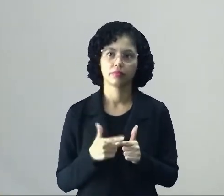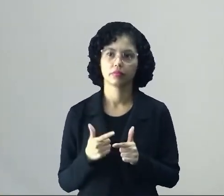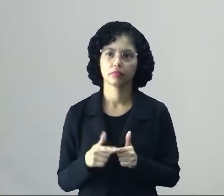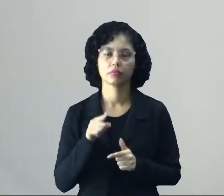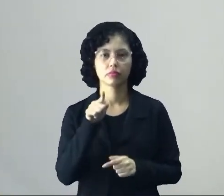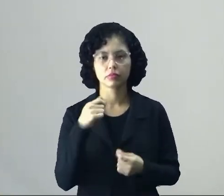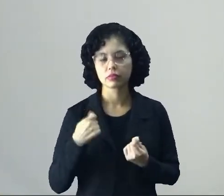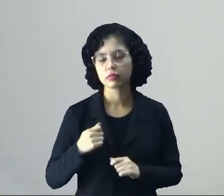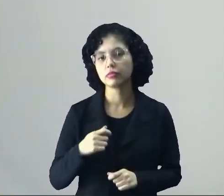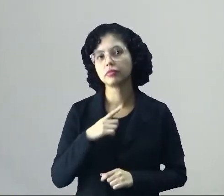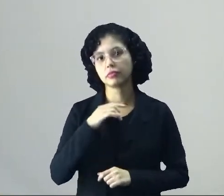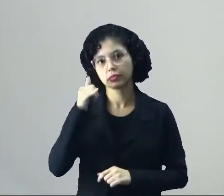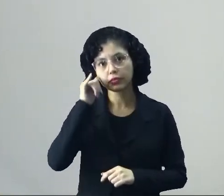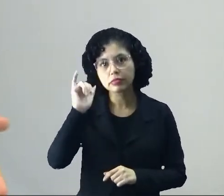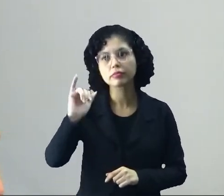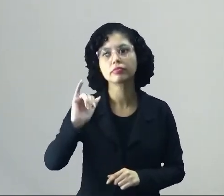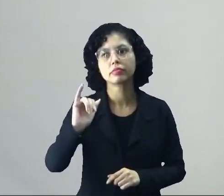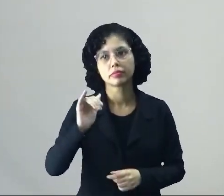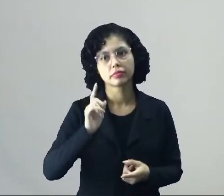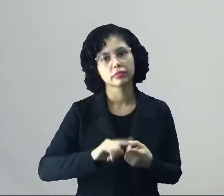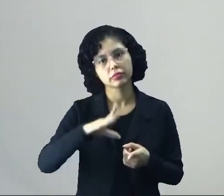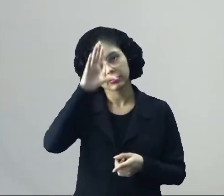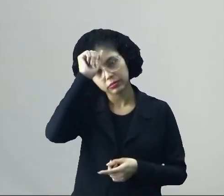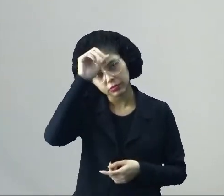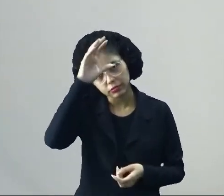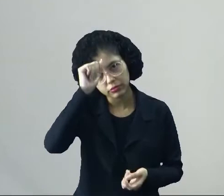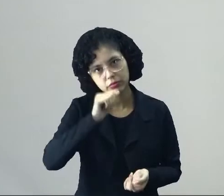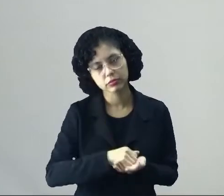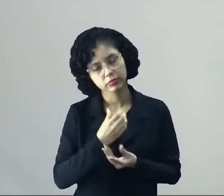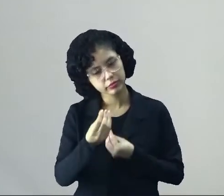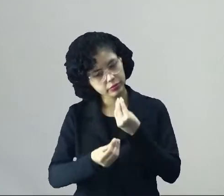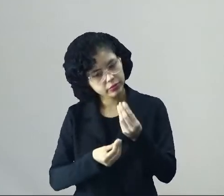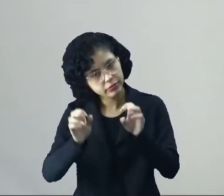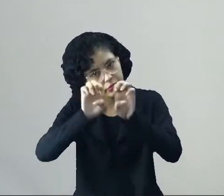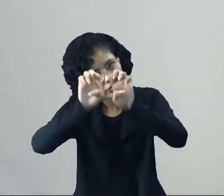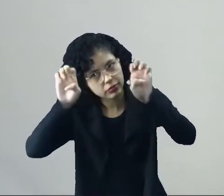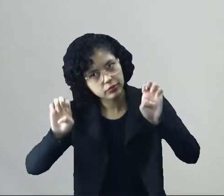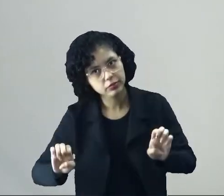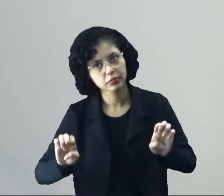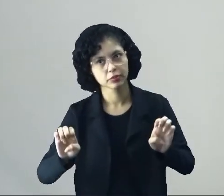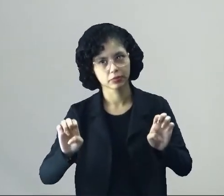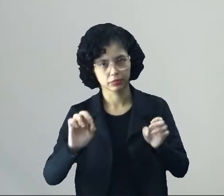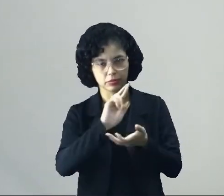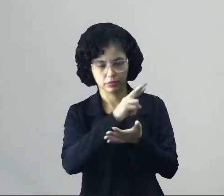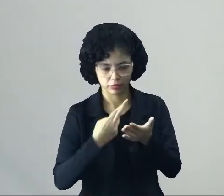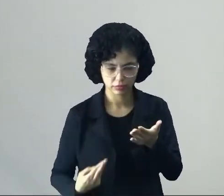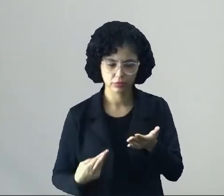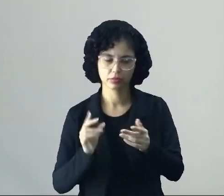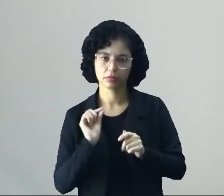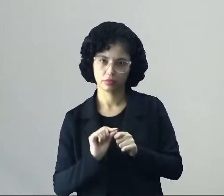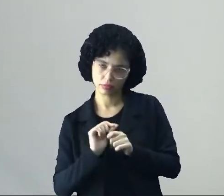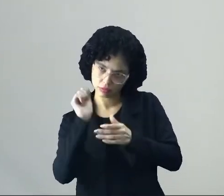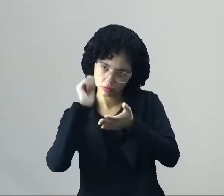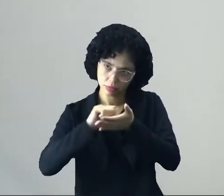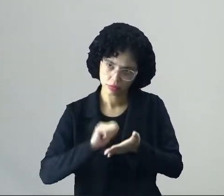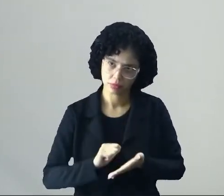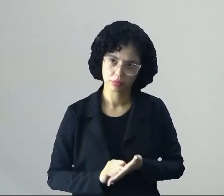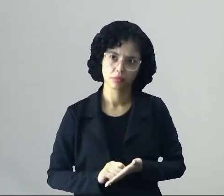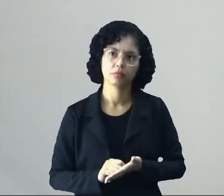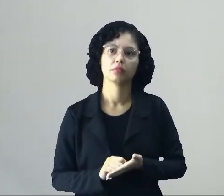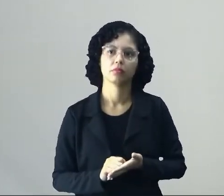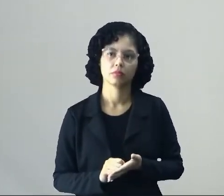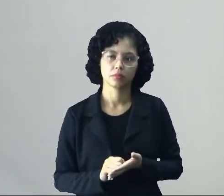que você também deve evitar. Aprenda, né, como se estrutura uma dissertação, né, do